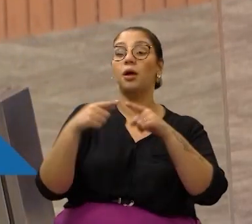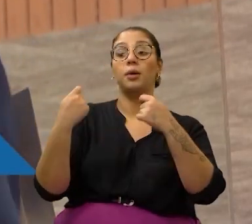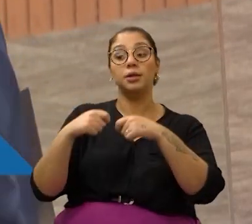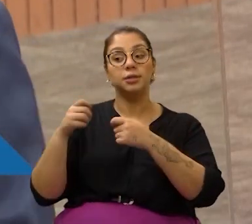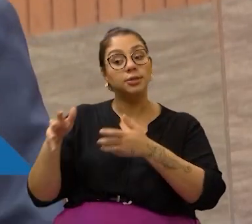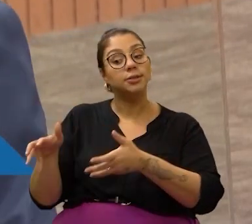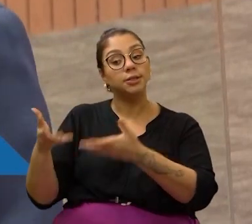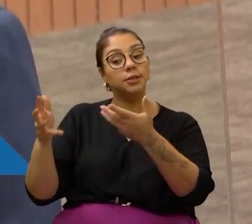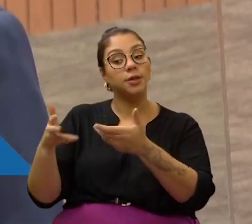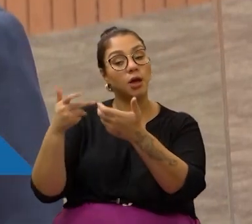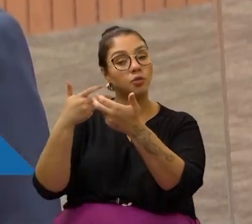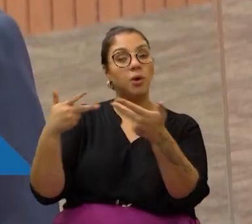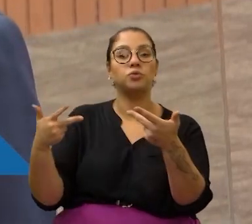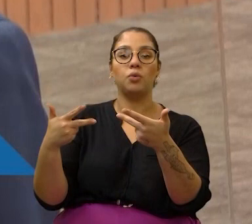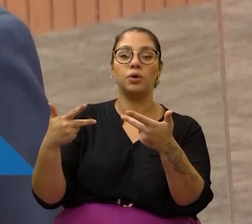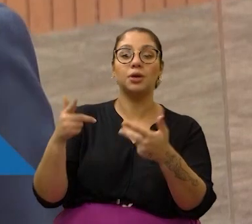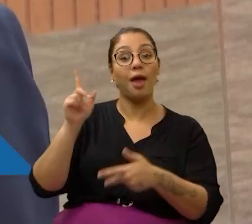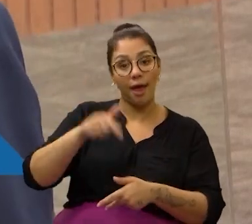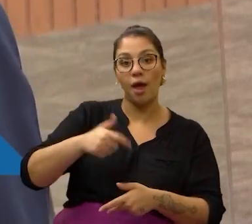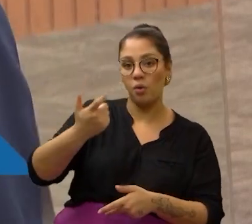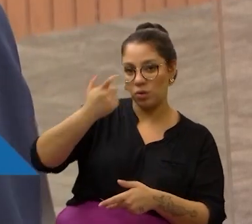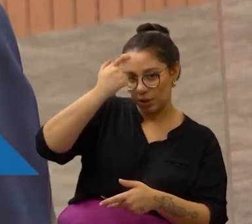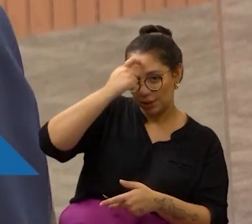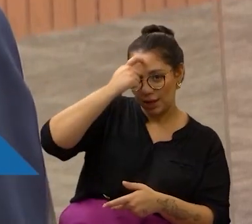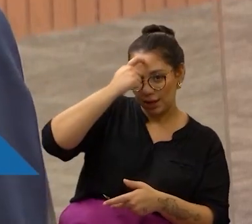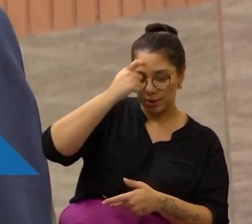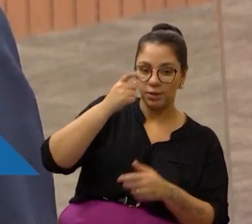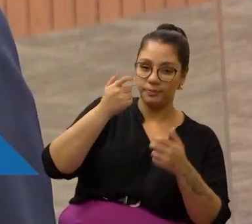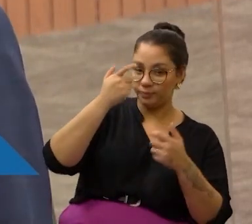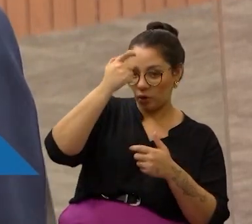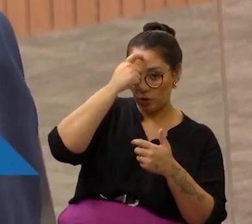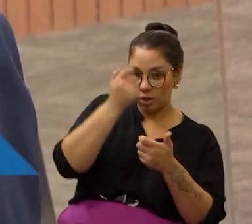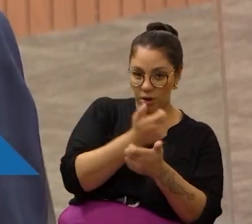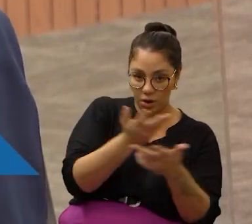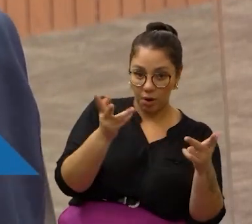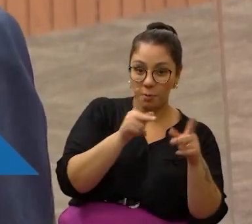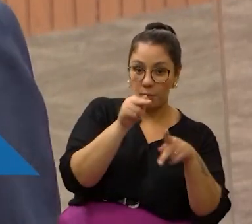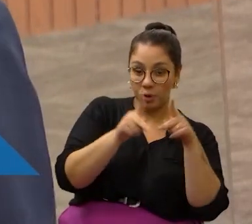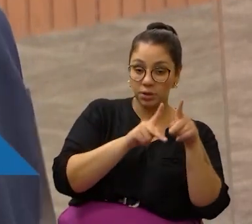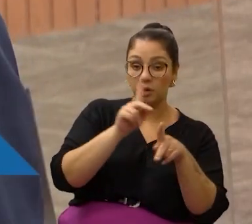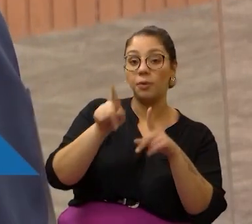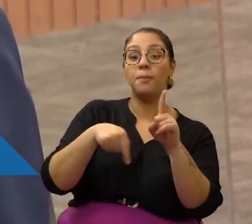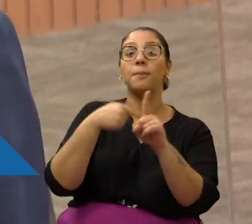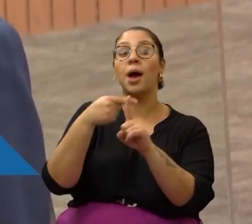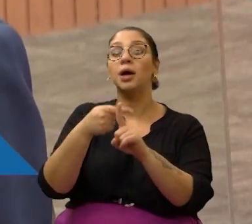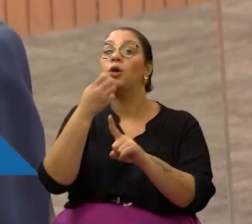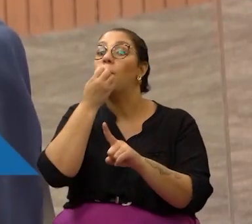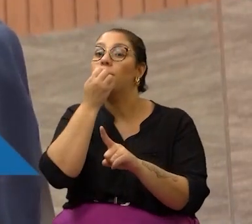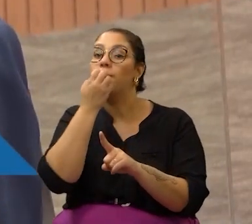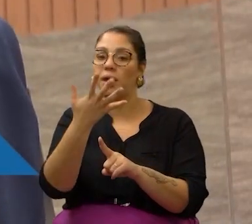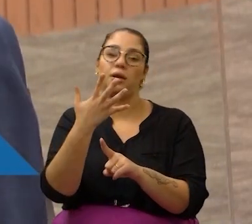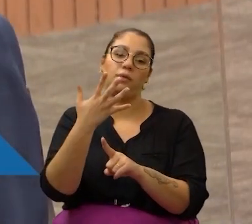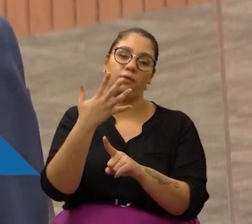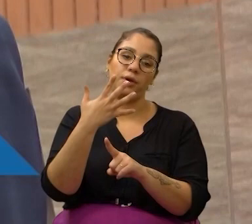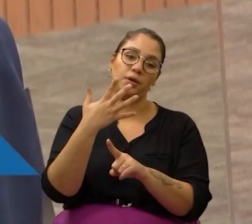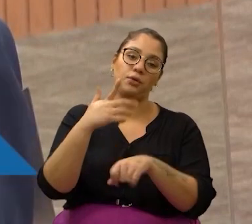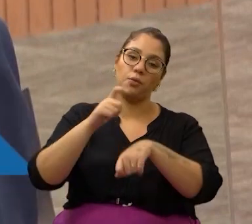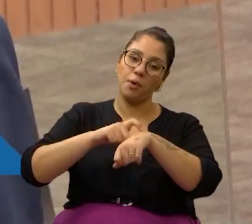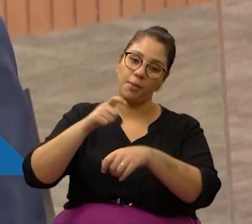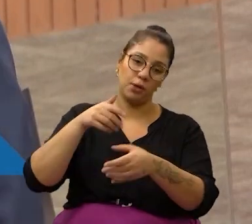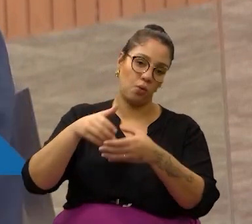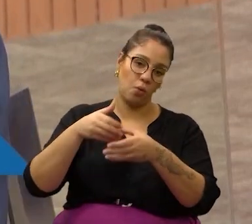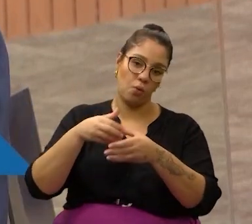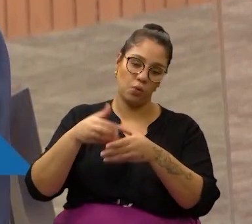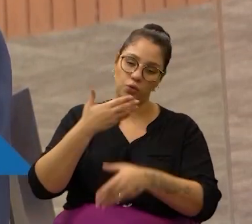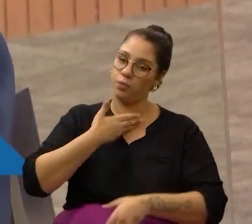têm que ser motivada por alguma coisa então é a consciência a conscientização e também esse benefício aí que ela pode ter